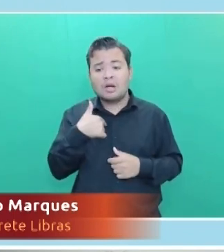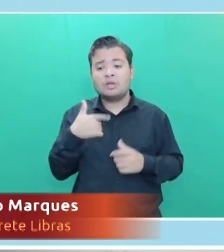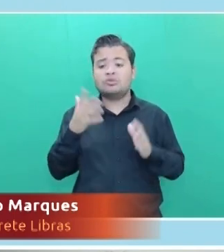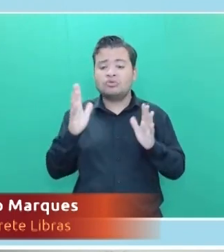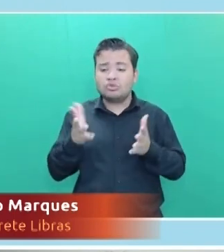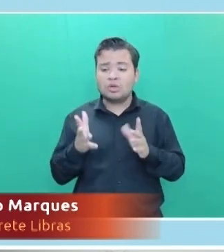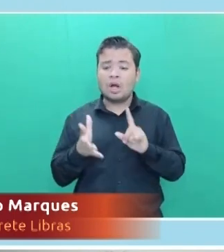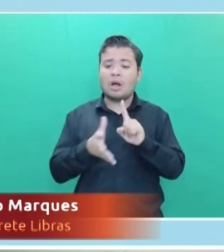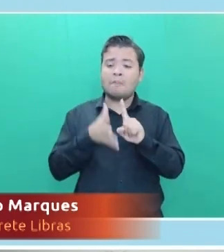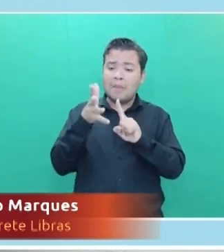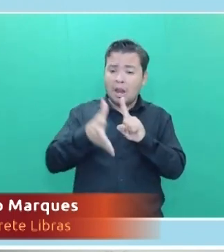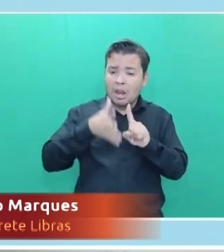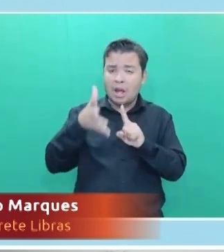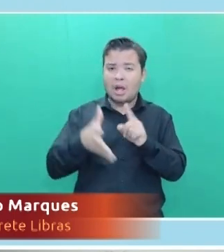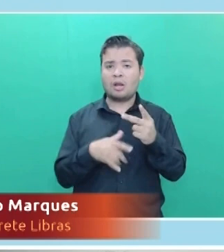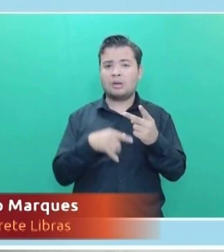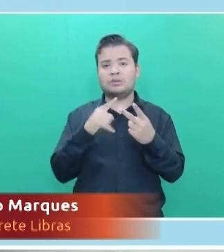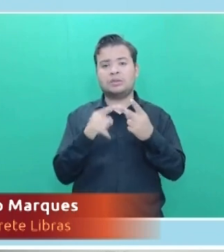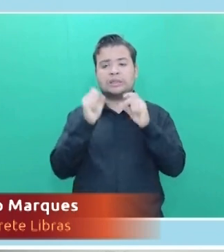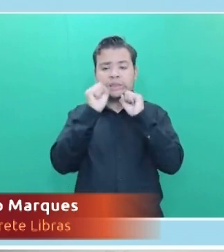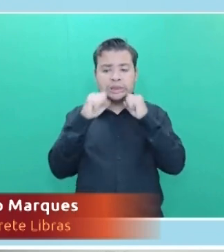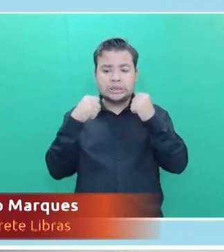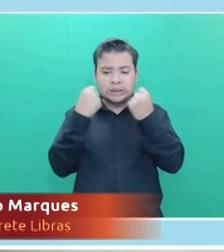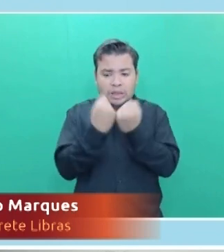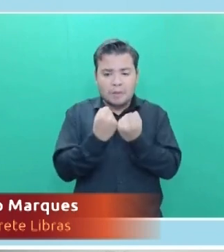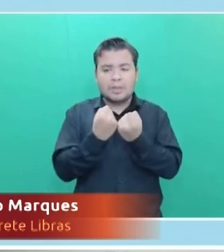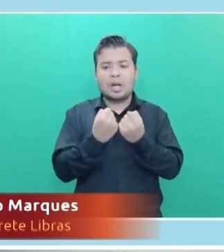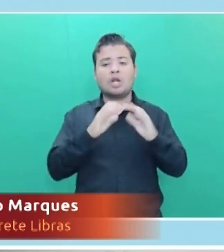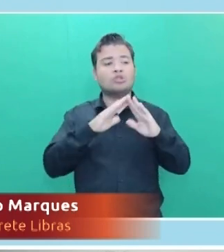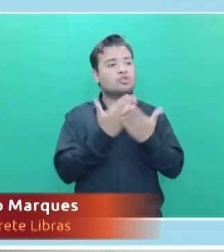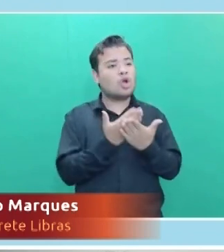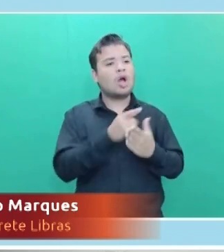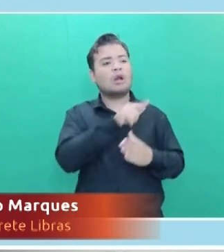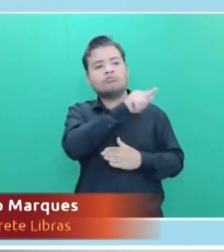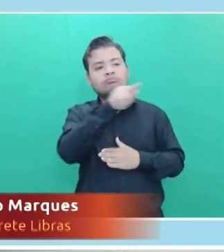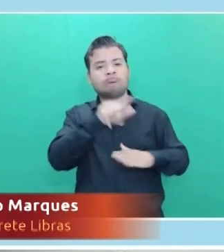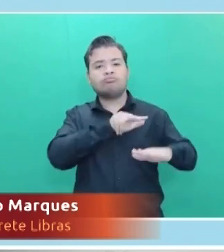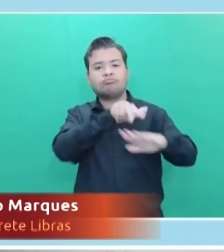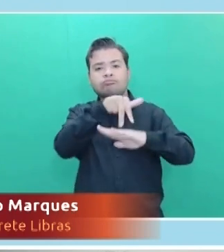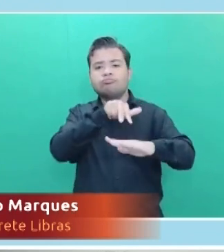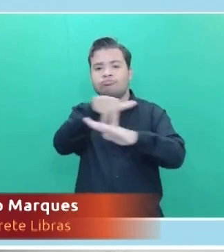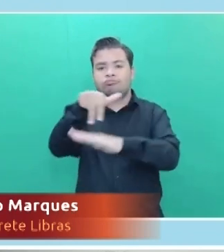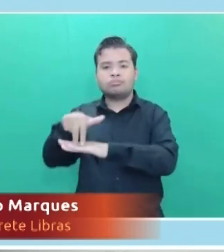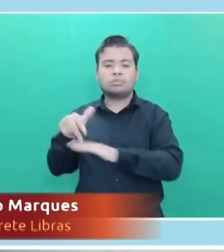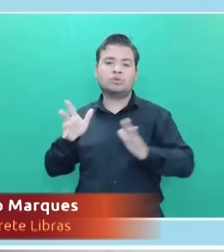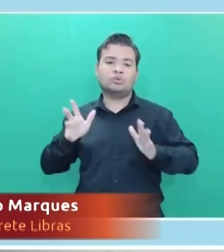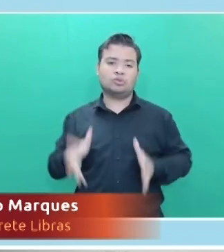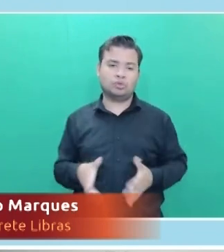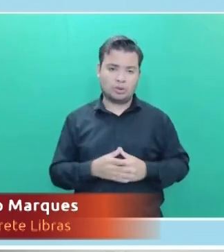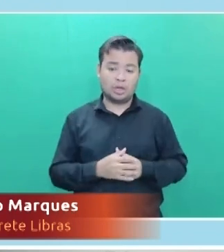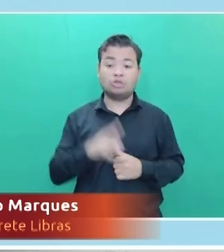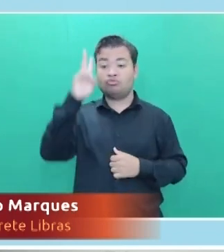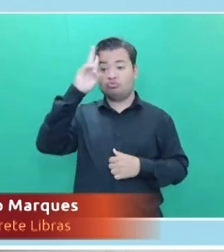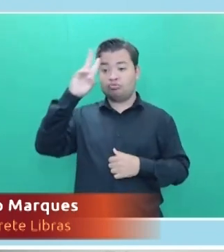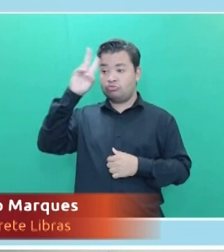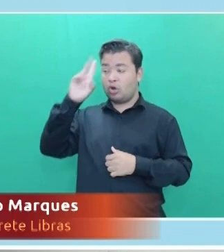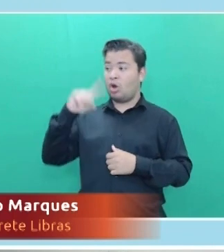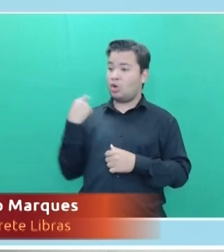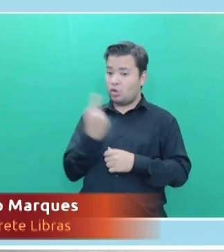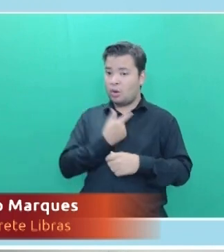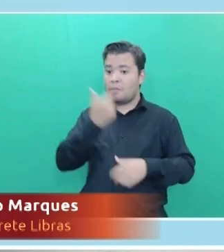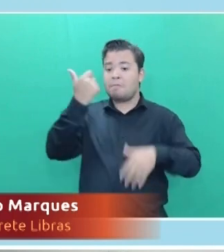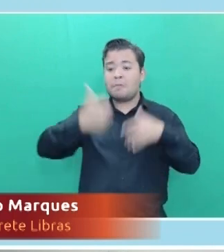palestra, seminário para algumas escolas, né? Então, a gente tem que contar a nossa história.